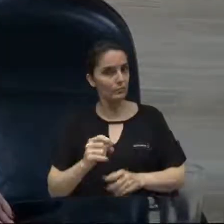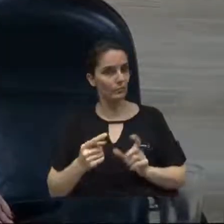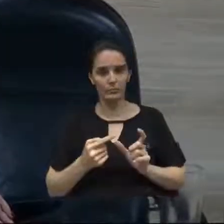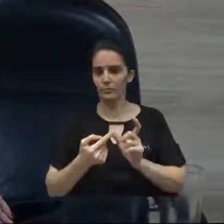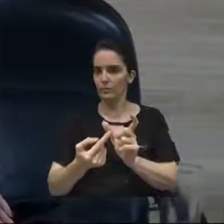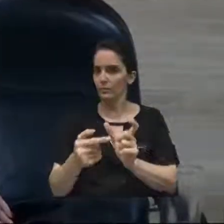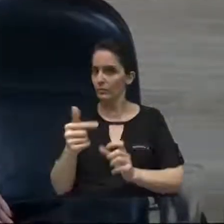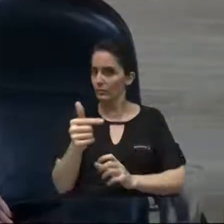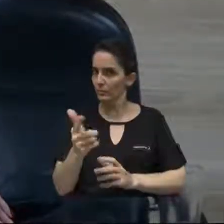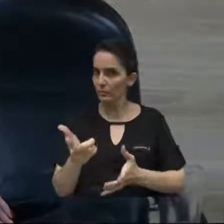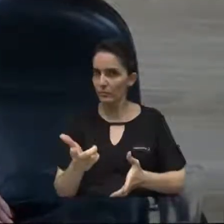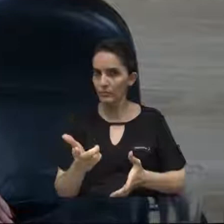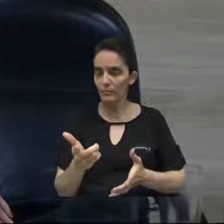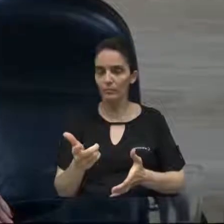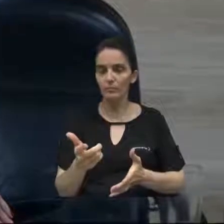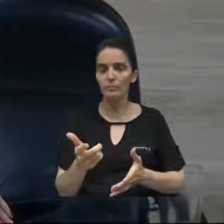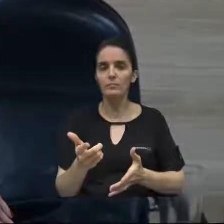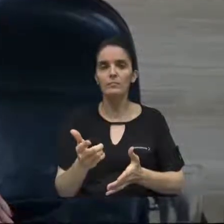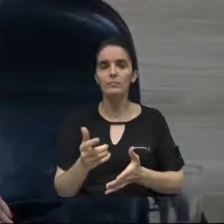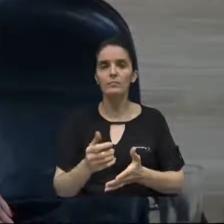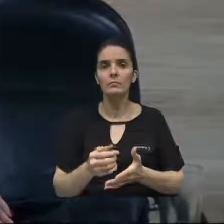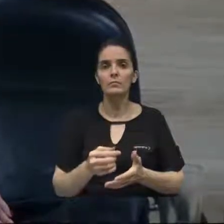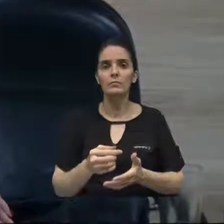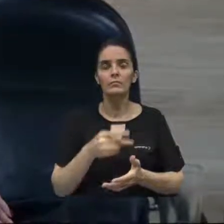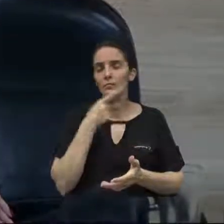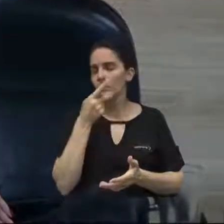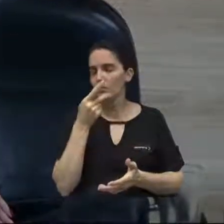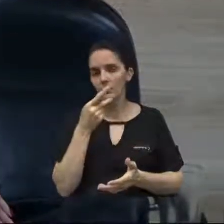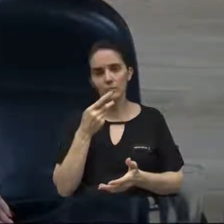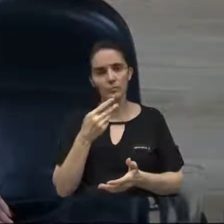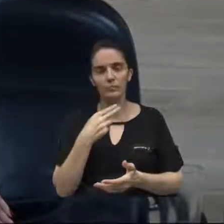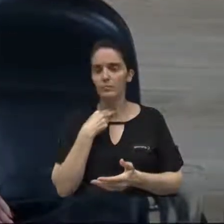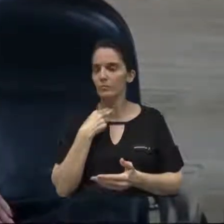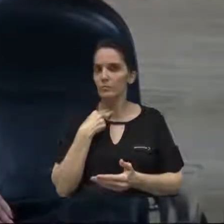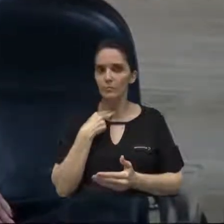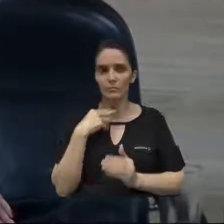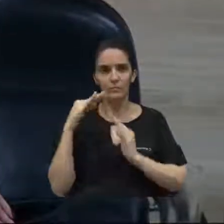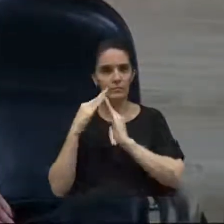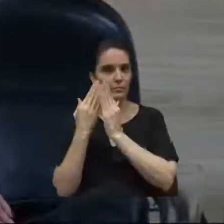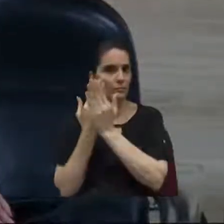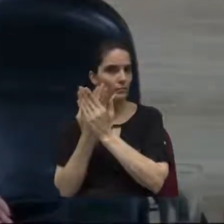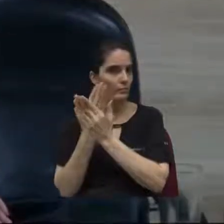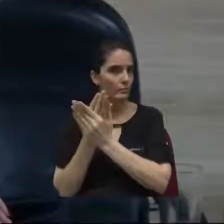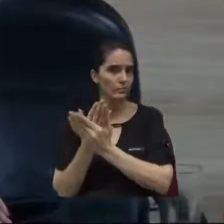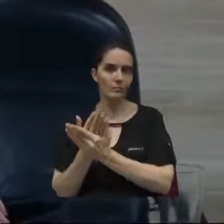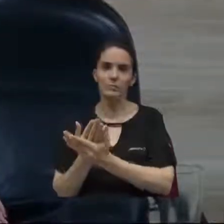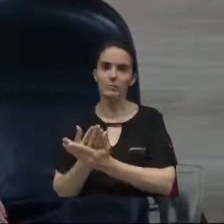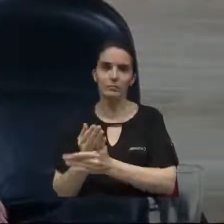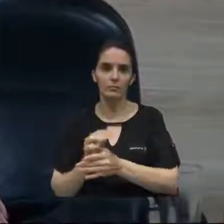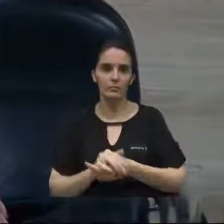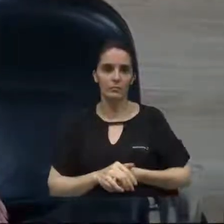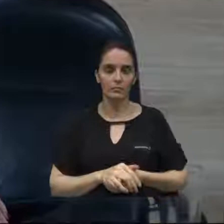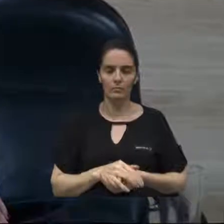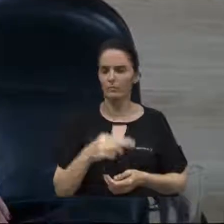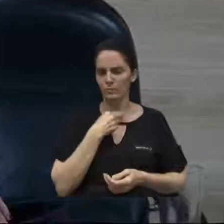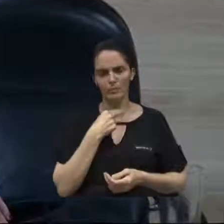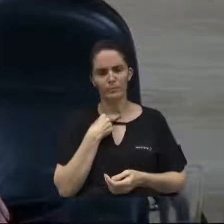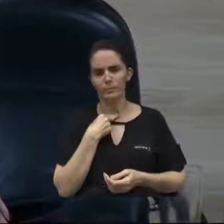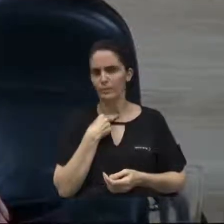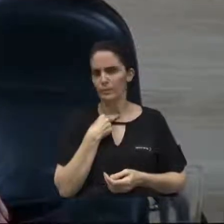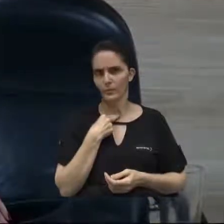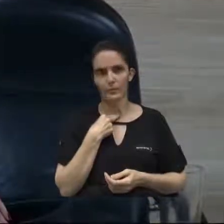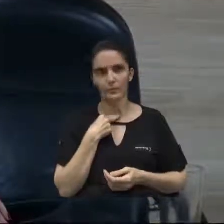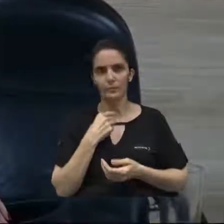de vacinação implicará na não realização da matrícula. Isso não podemos mais fazer,